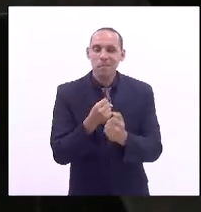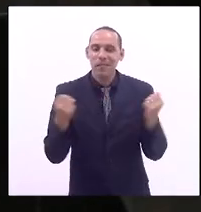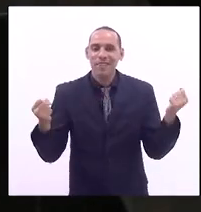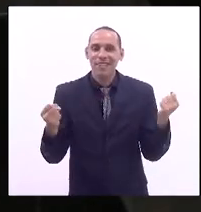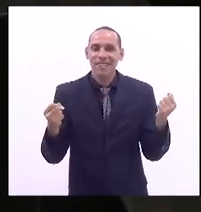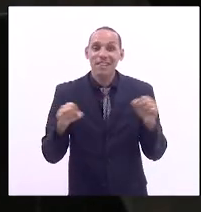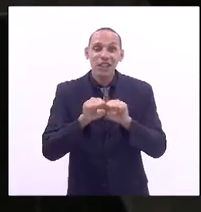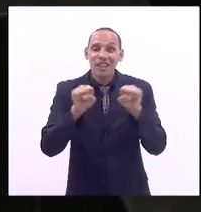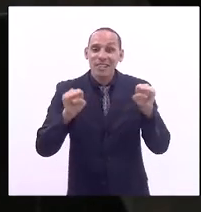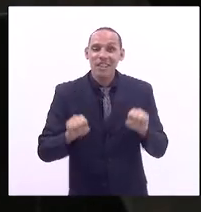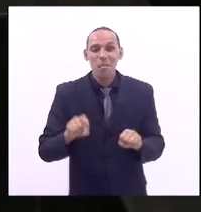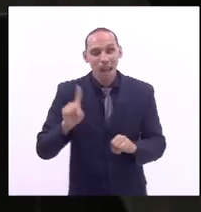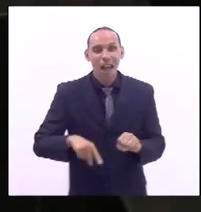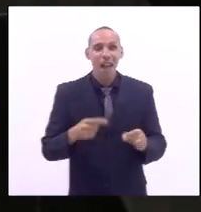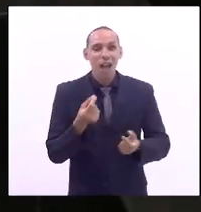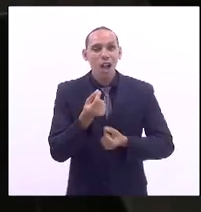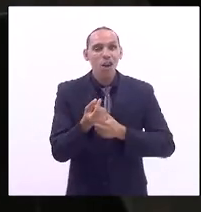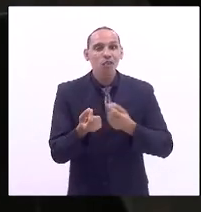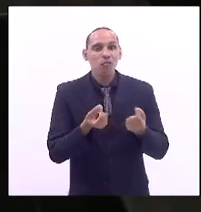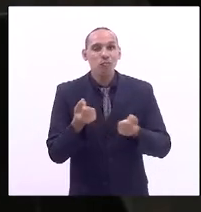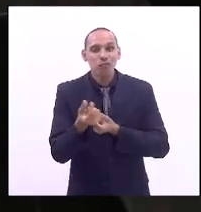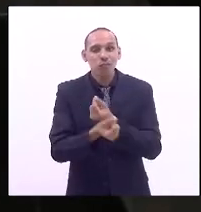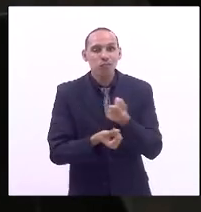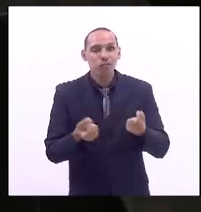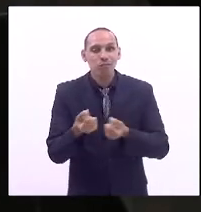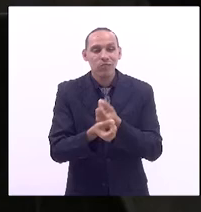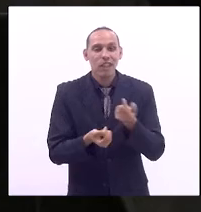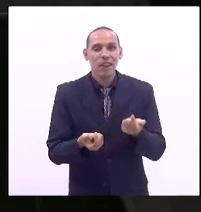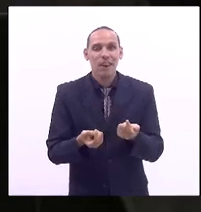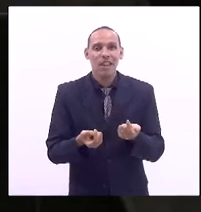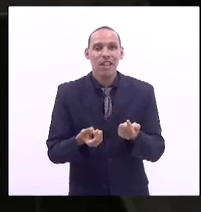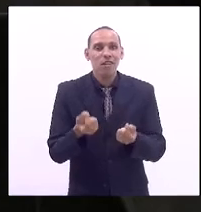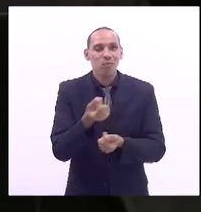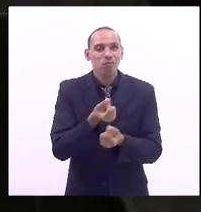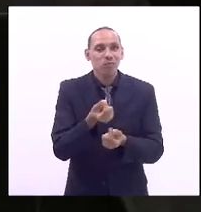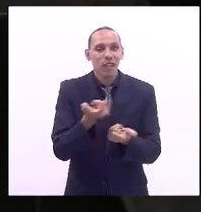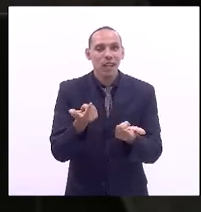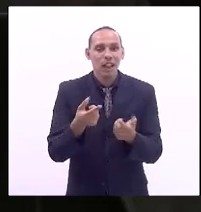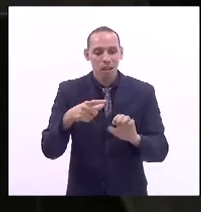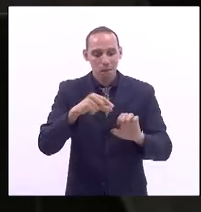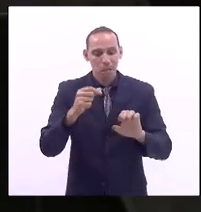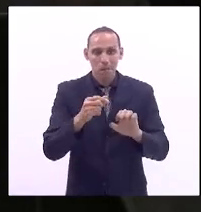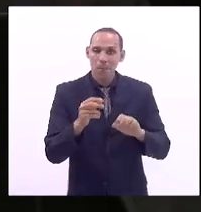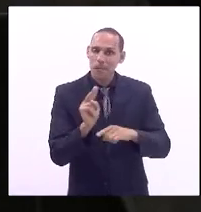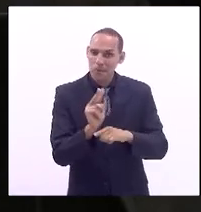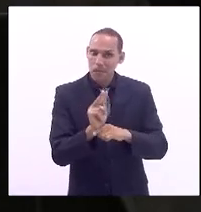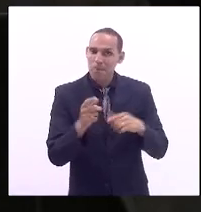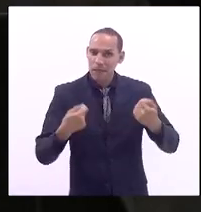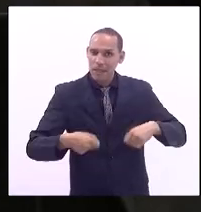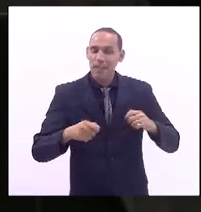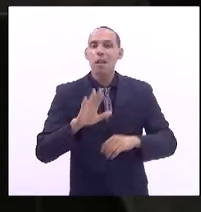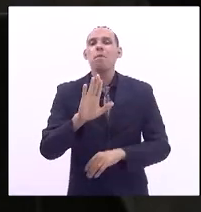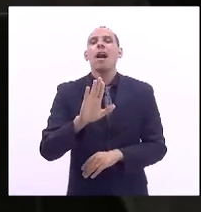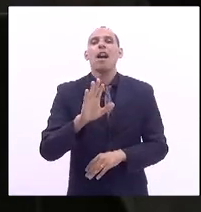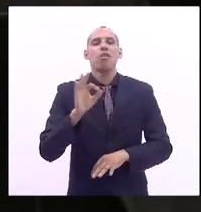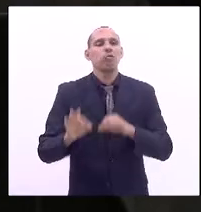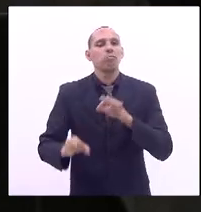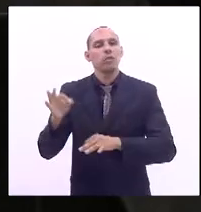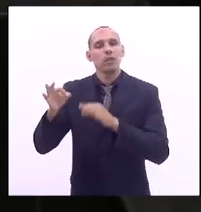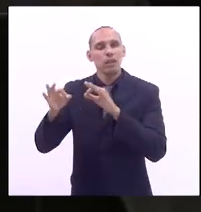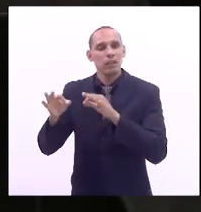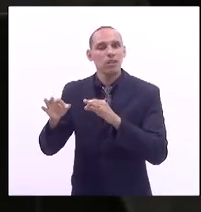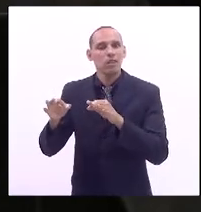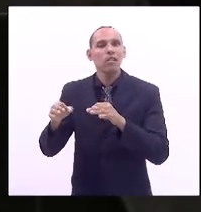é sistema capitalista Então você tem que preservar um empreendedor mas de forma fazer também justiça